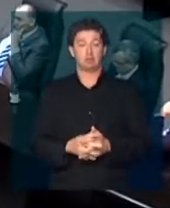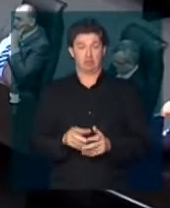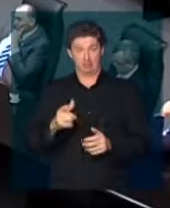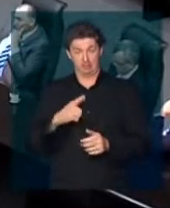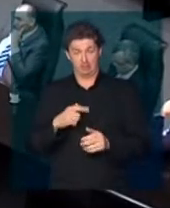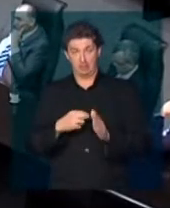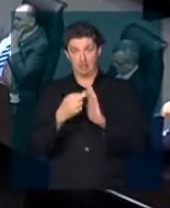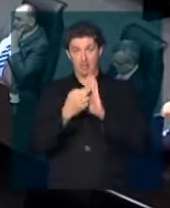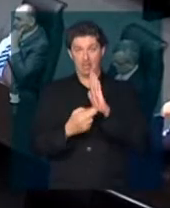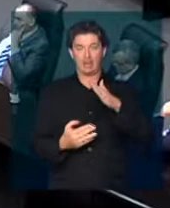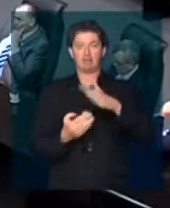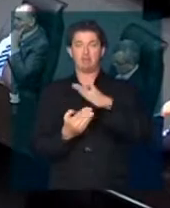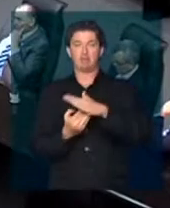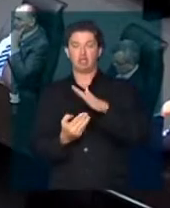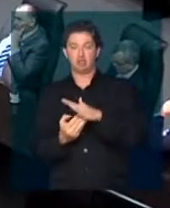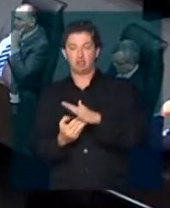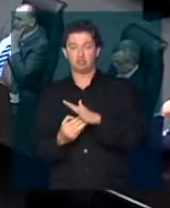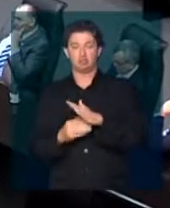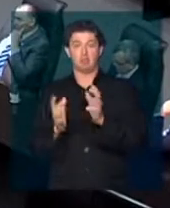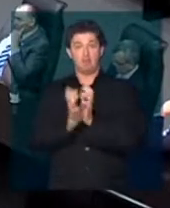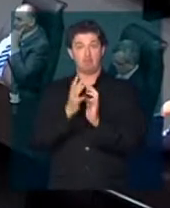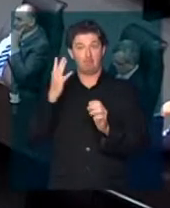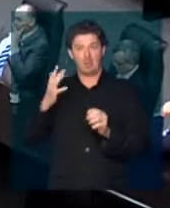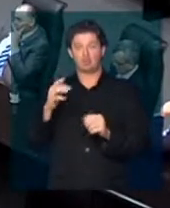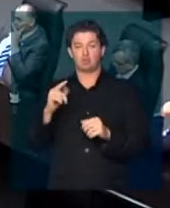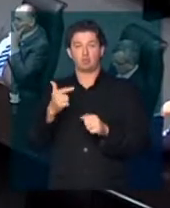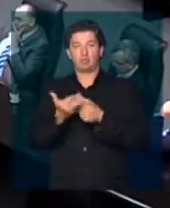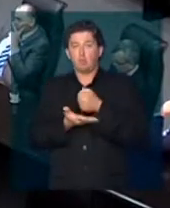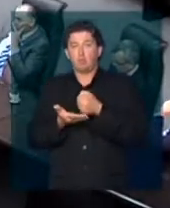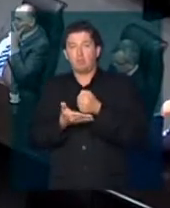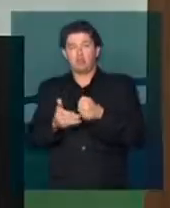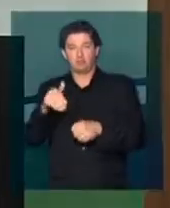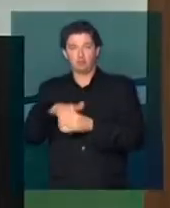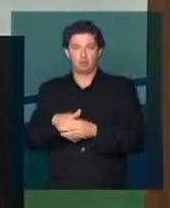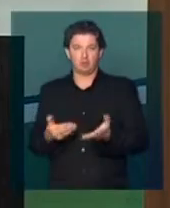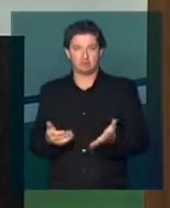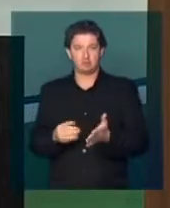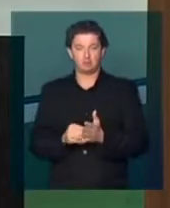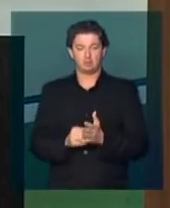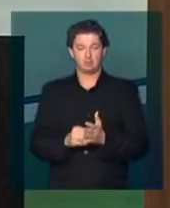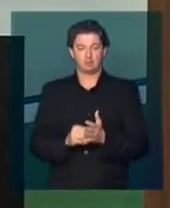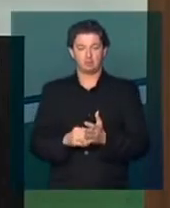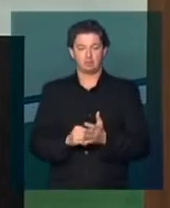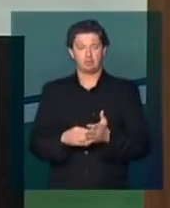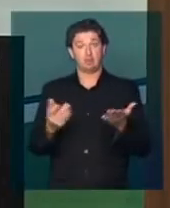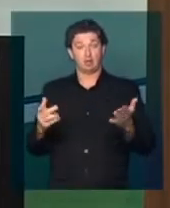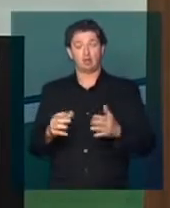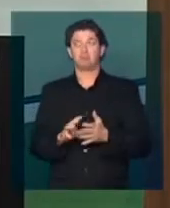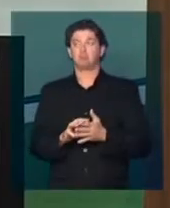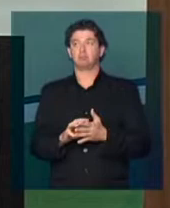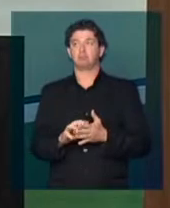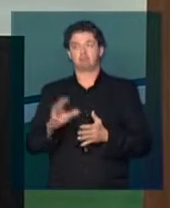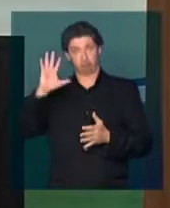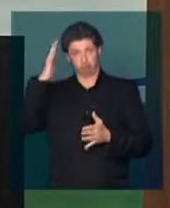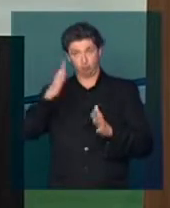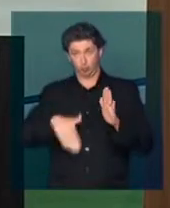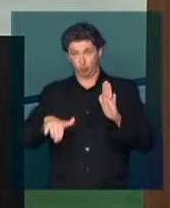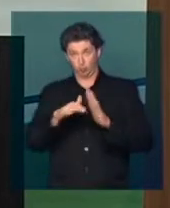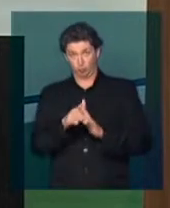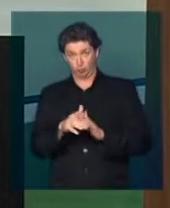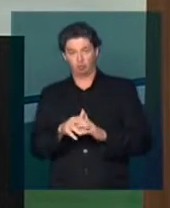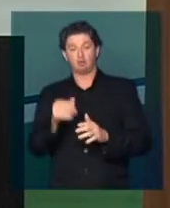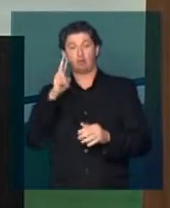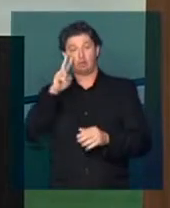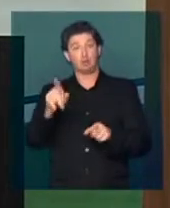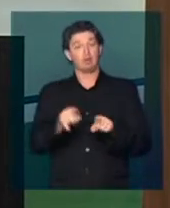não cláusula de barreira para partidos que não têm o mínimo de votação. E, depois que você definir tudo isso, nós vamos ter que definir